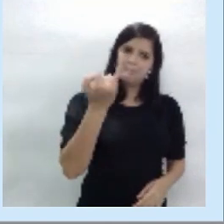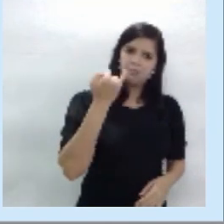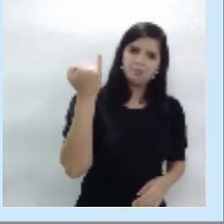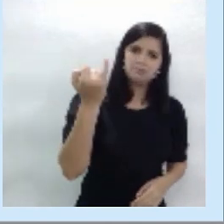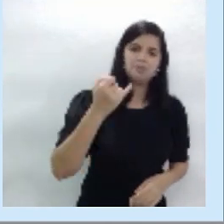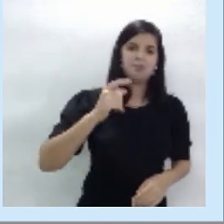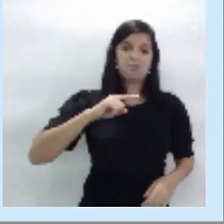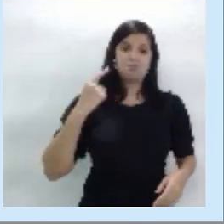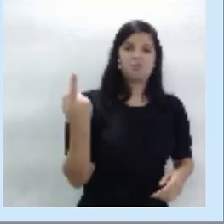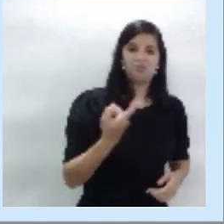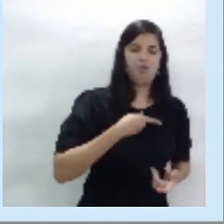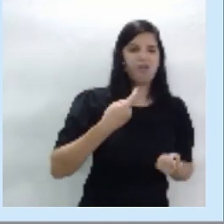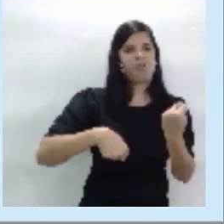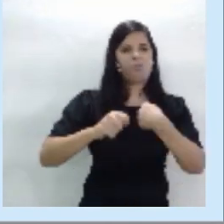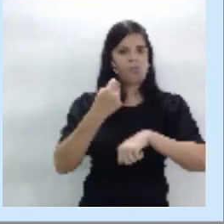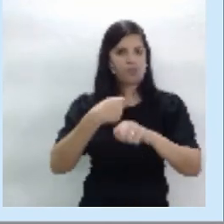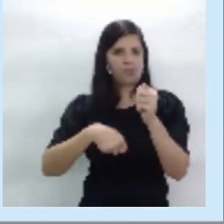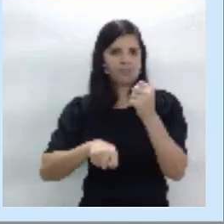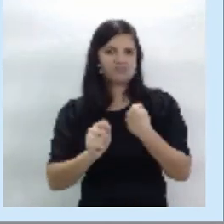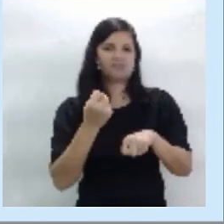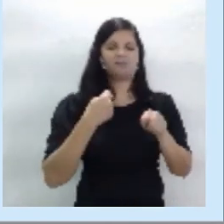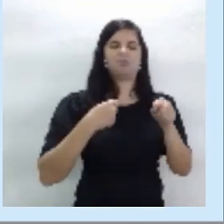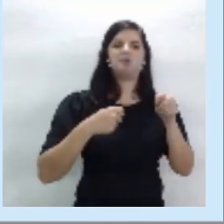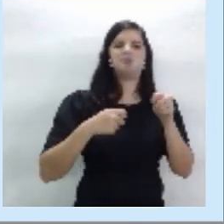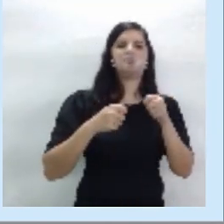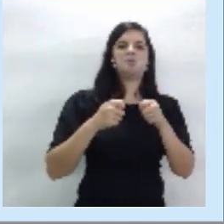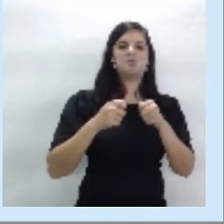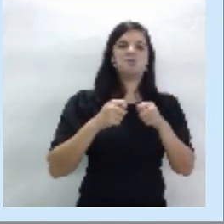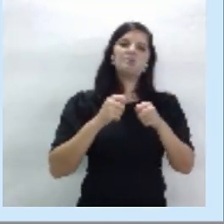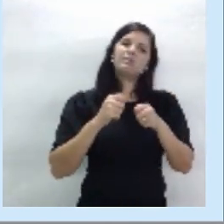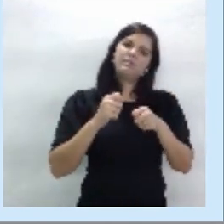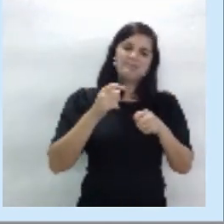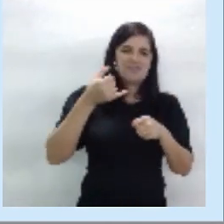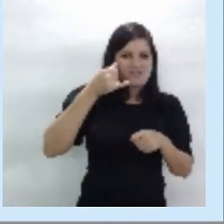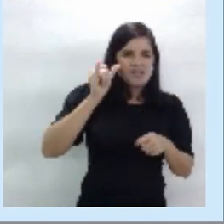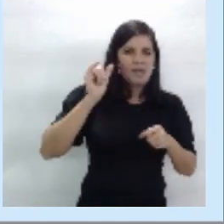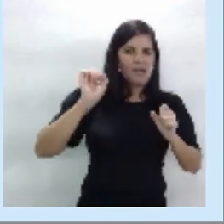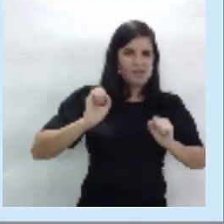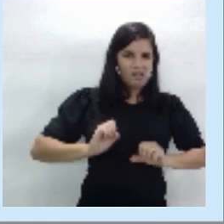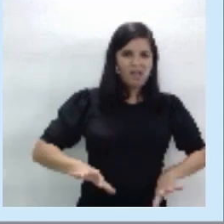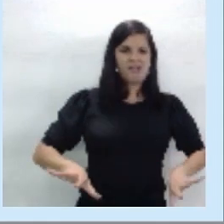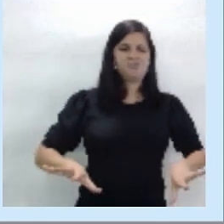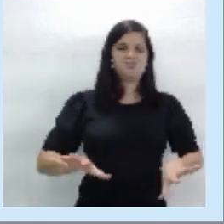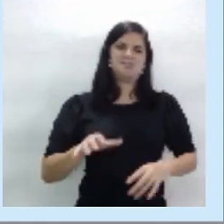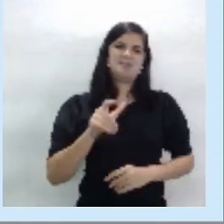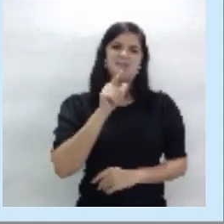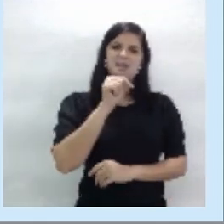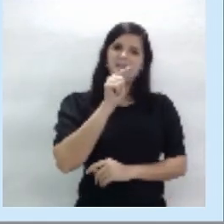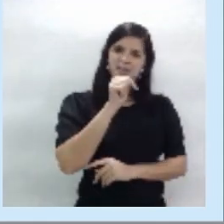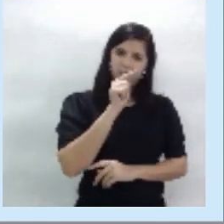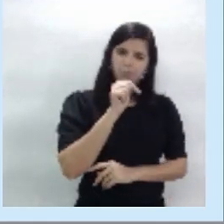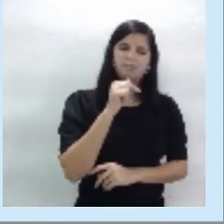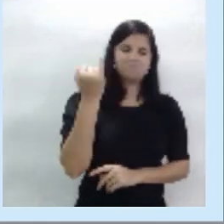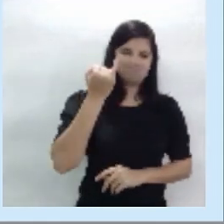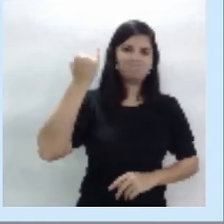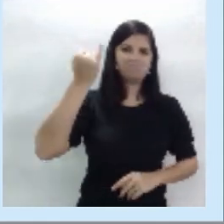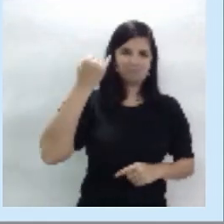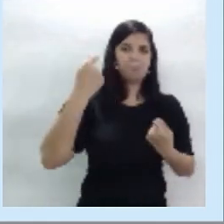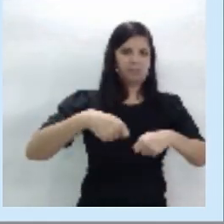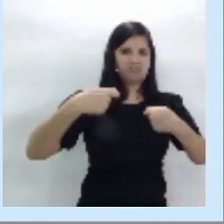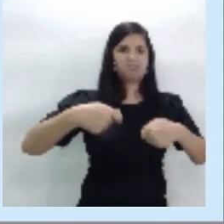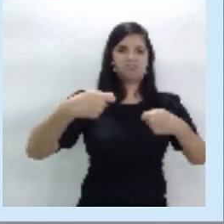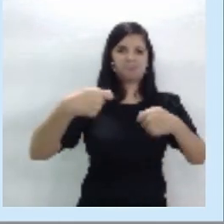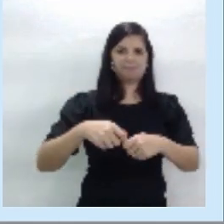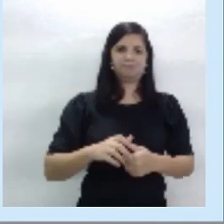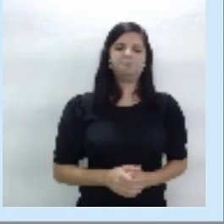quanto pudermos economizar e o quanto pudermos aí, economizar mesmo a água é importante, é necessário.